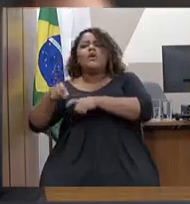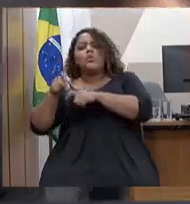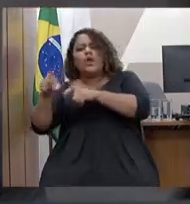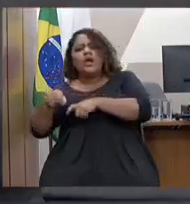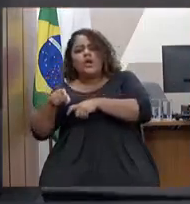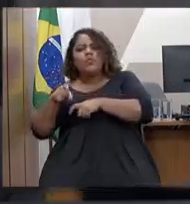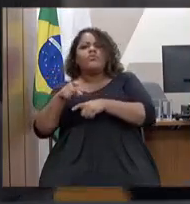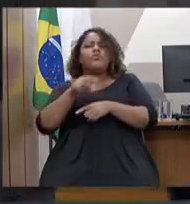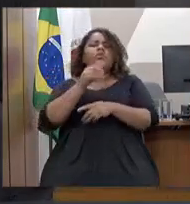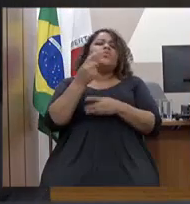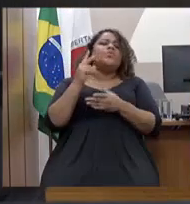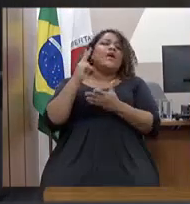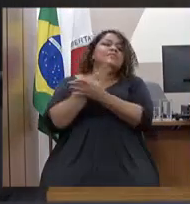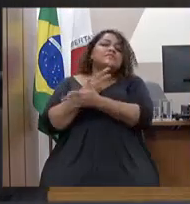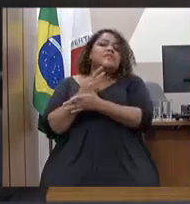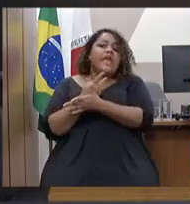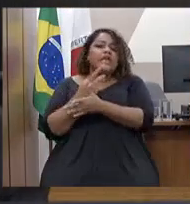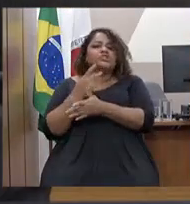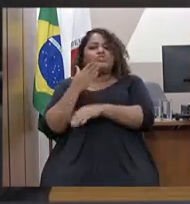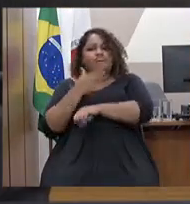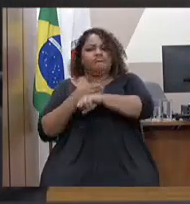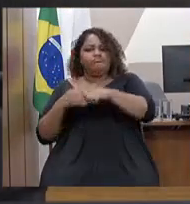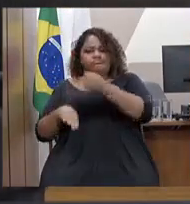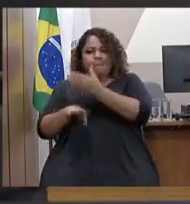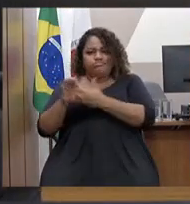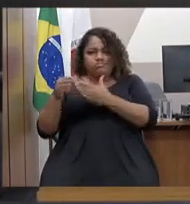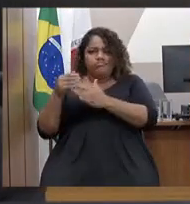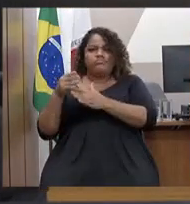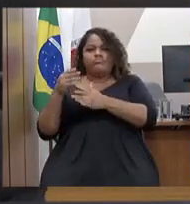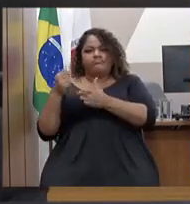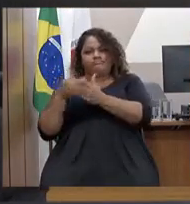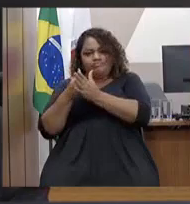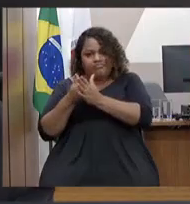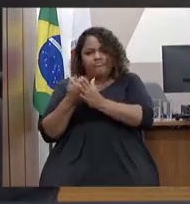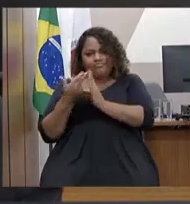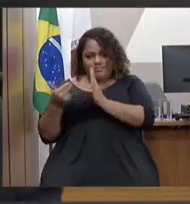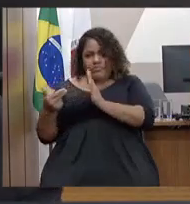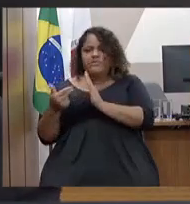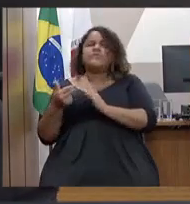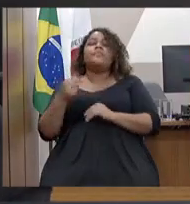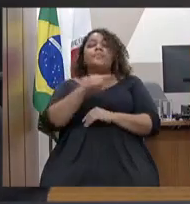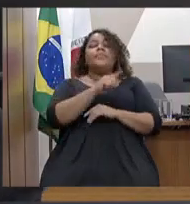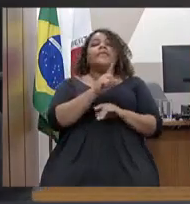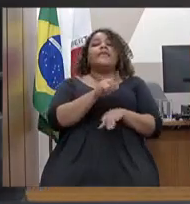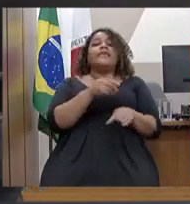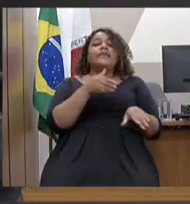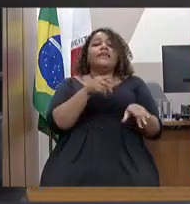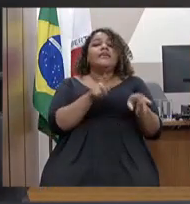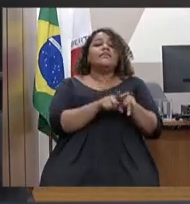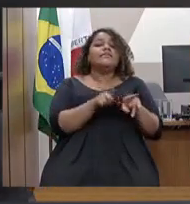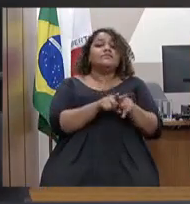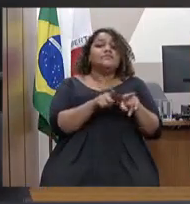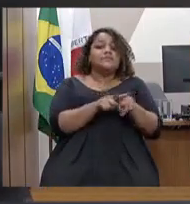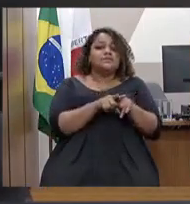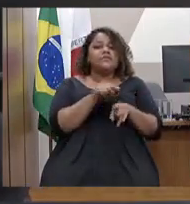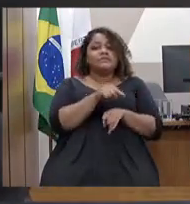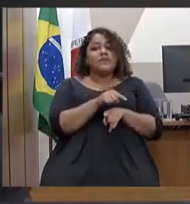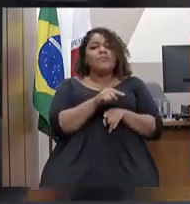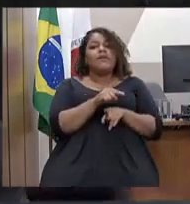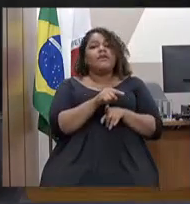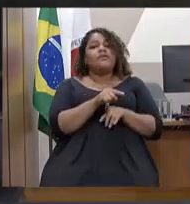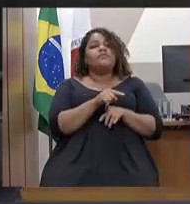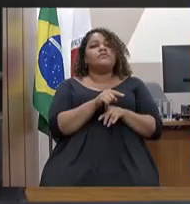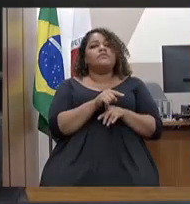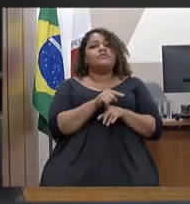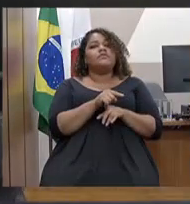cidades pra gente ter um olhar para o interior todo então minha meta é até o final de Junho começando dia 10 de Maio em Juiz de Fora